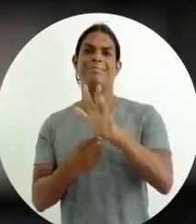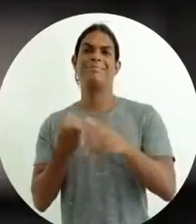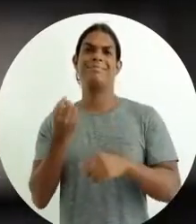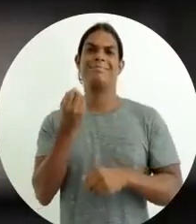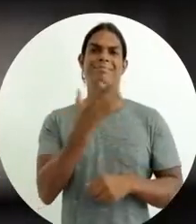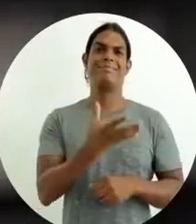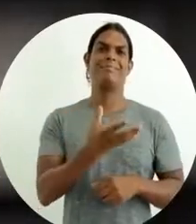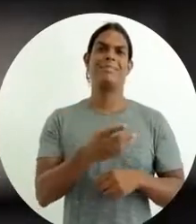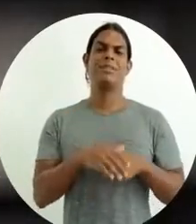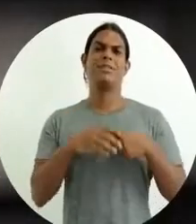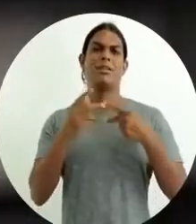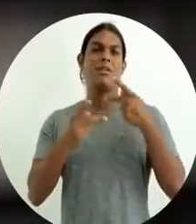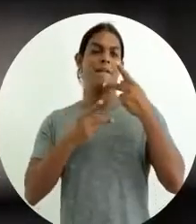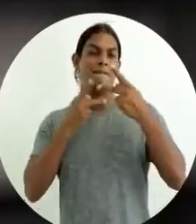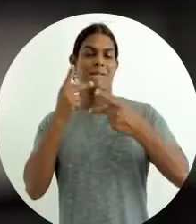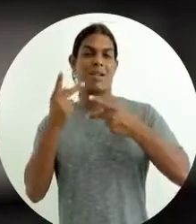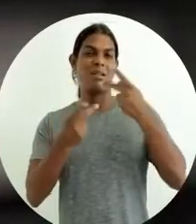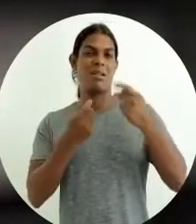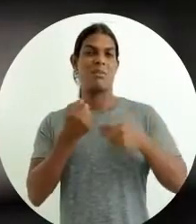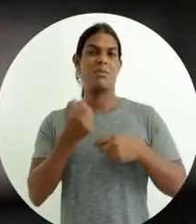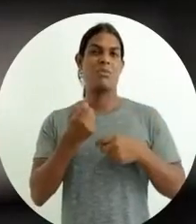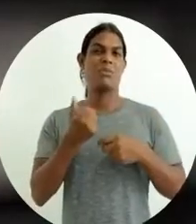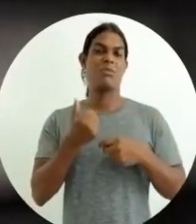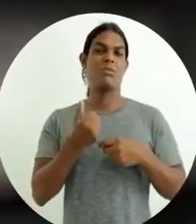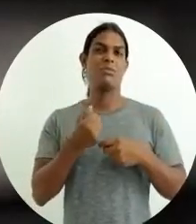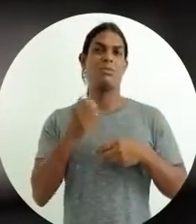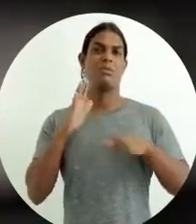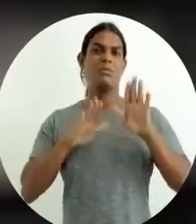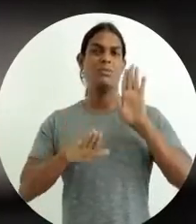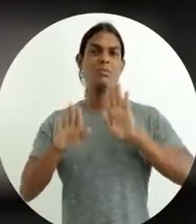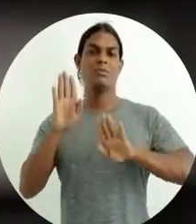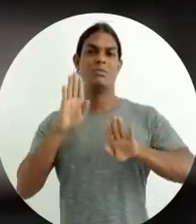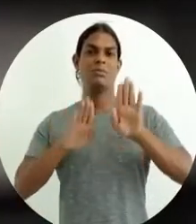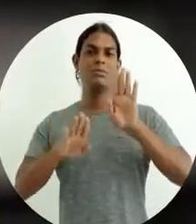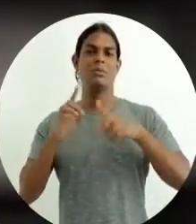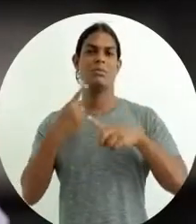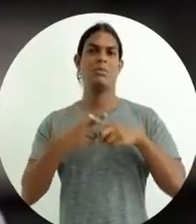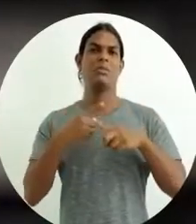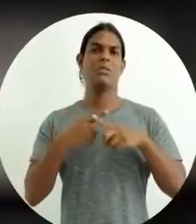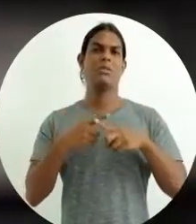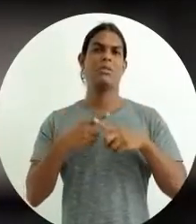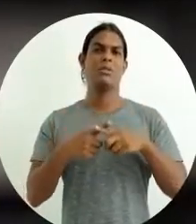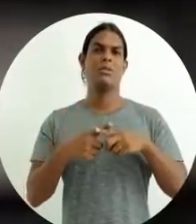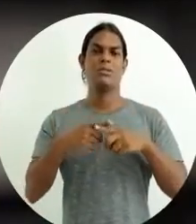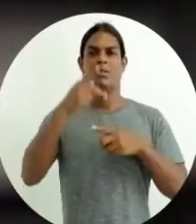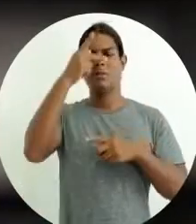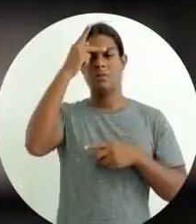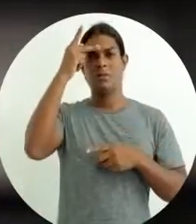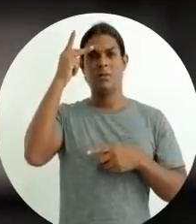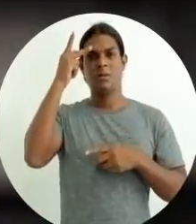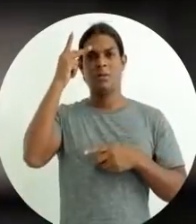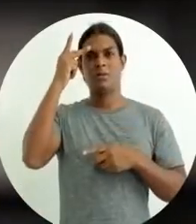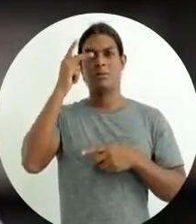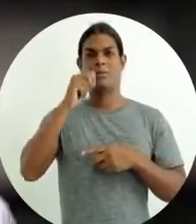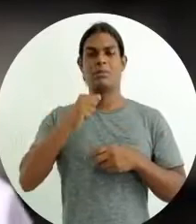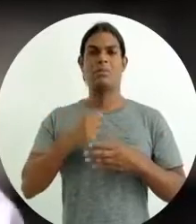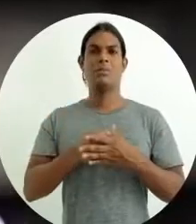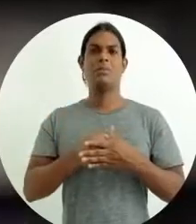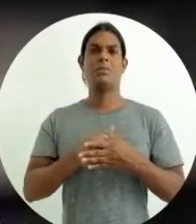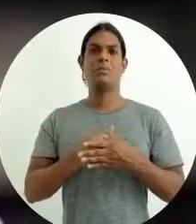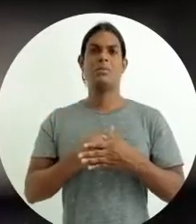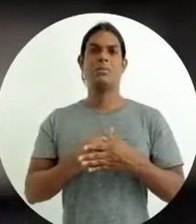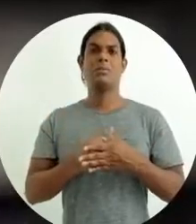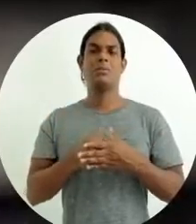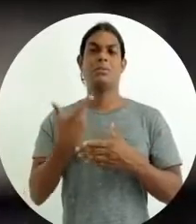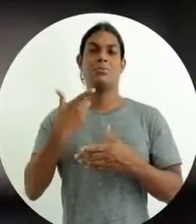impressão. Falar menos, ter muito cuidado, porque a pessoa que entrou não